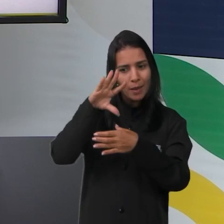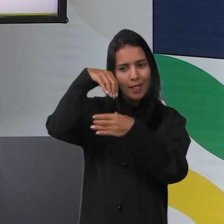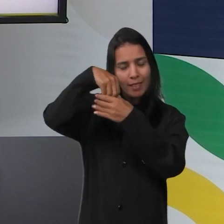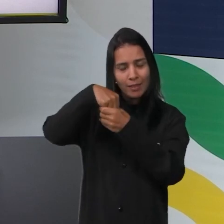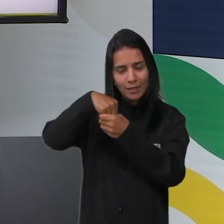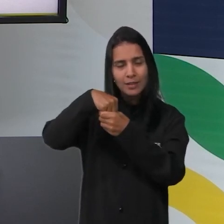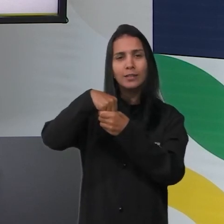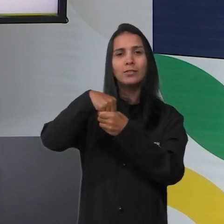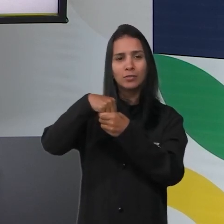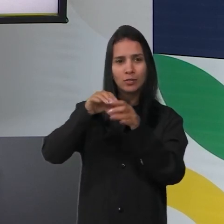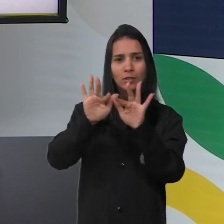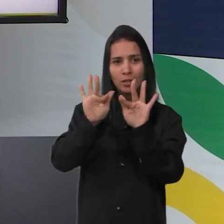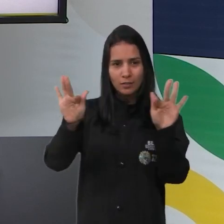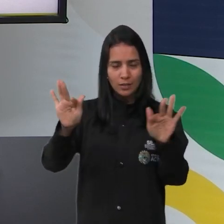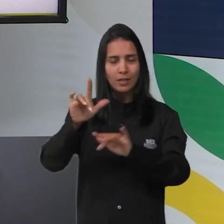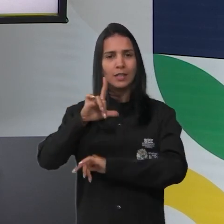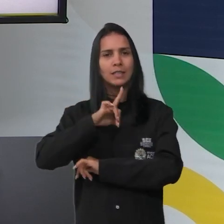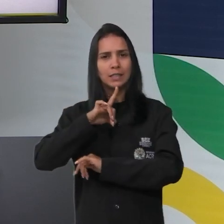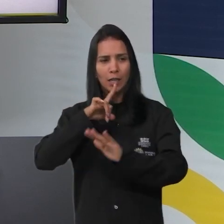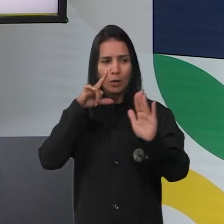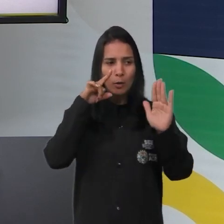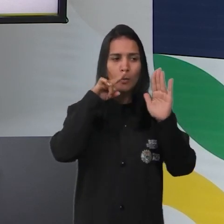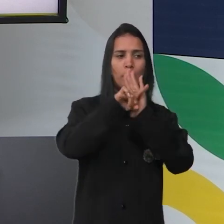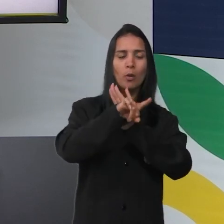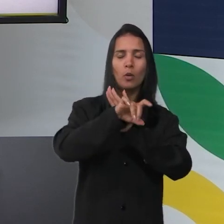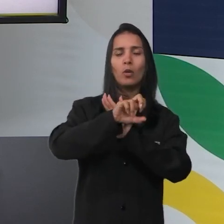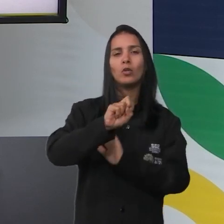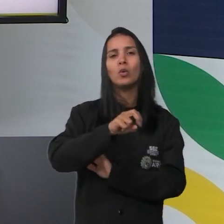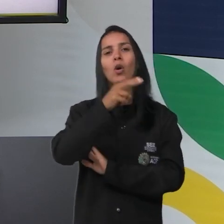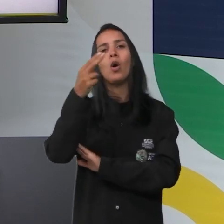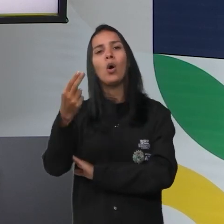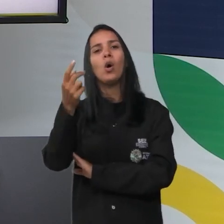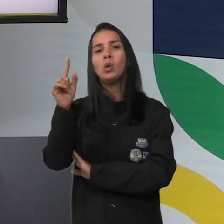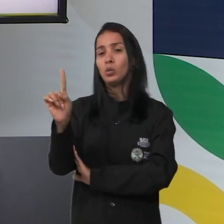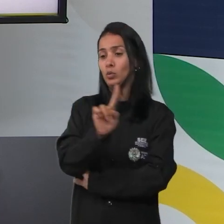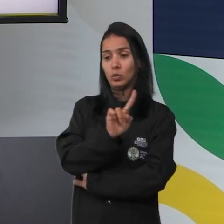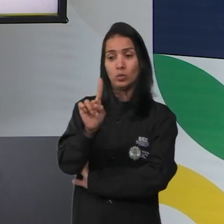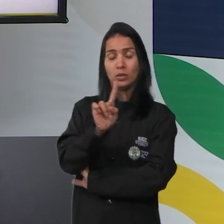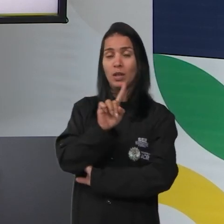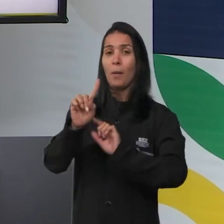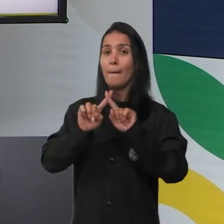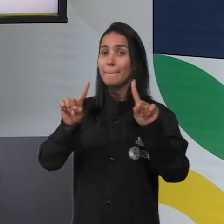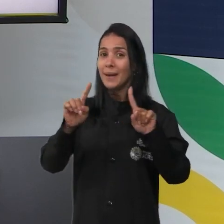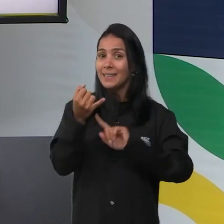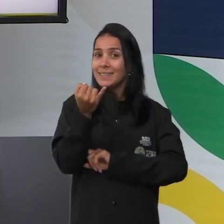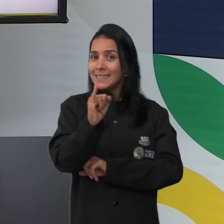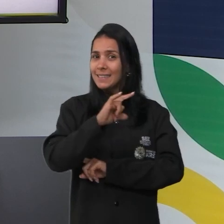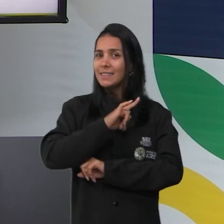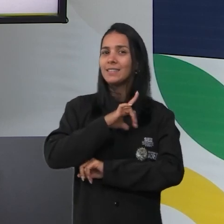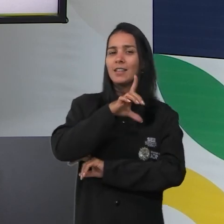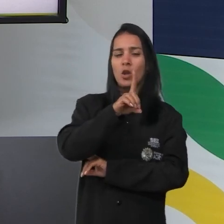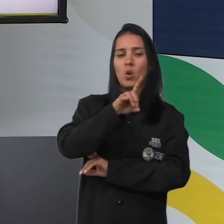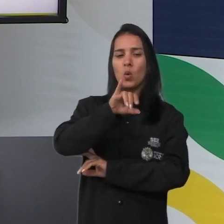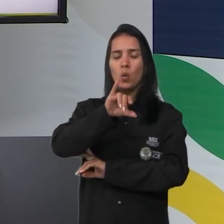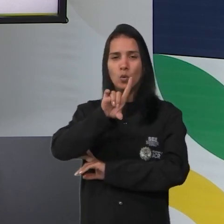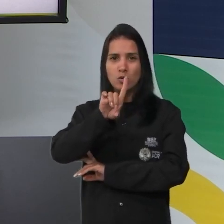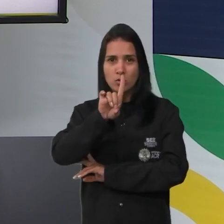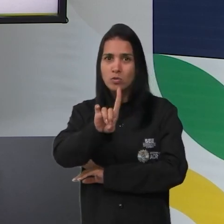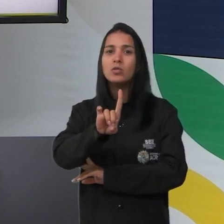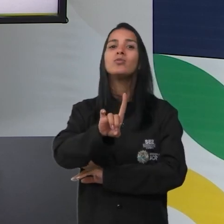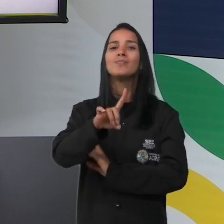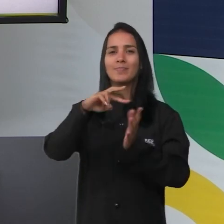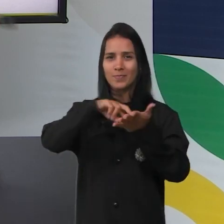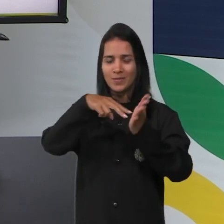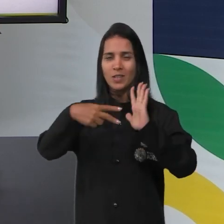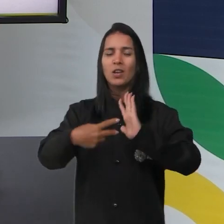na forma interrogativa quanto negativa, tiver esse did, palavrinha, ela vai